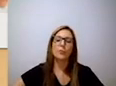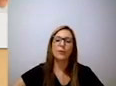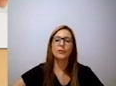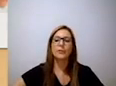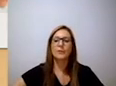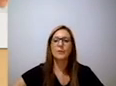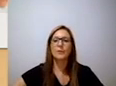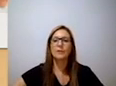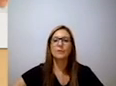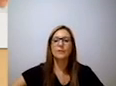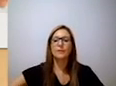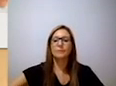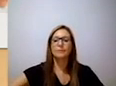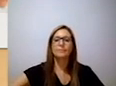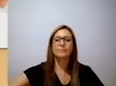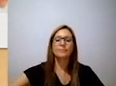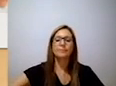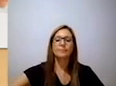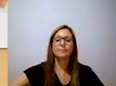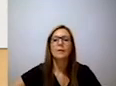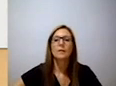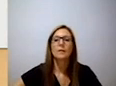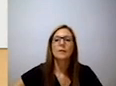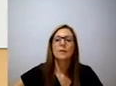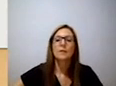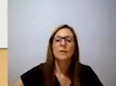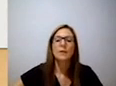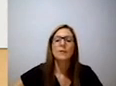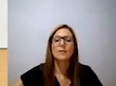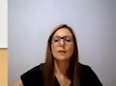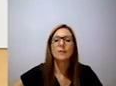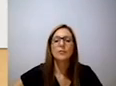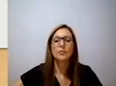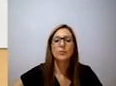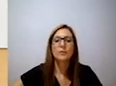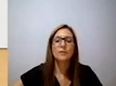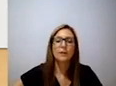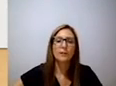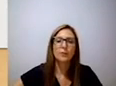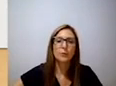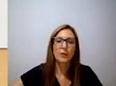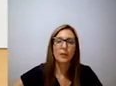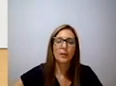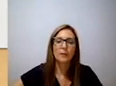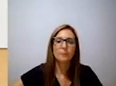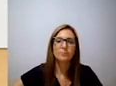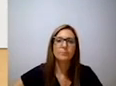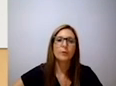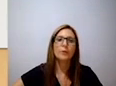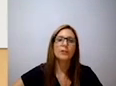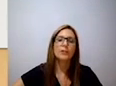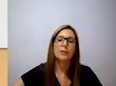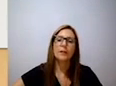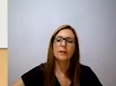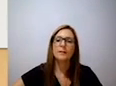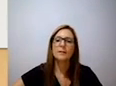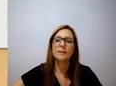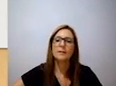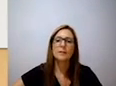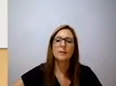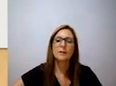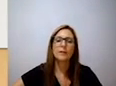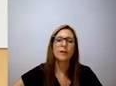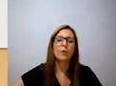infecções sexualmente transmissíveis. E a nossa aula de hoje vai ficando por aqui. Bom, acho que nem